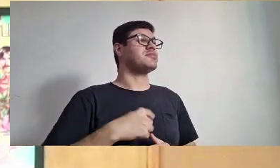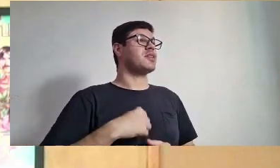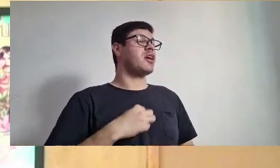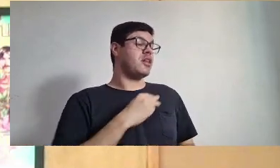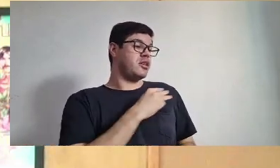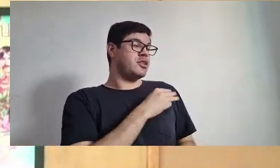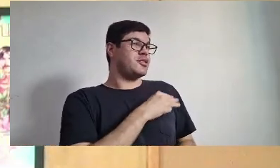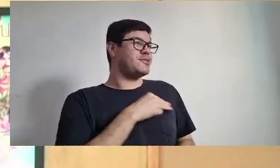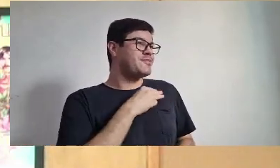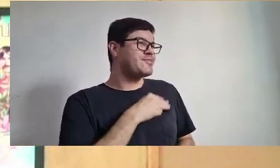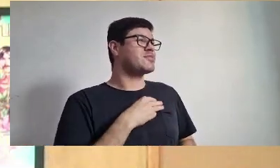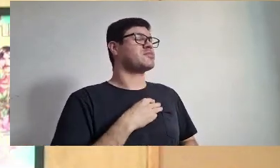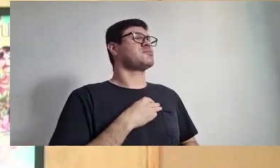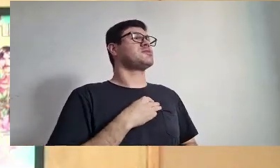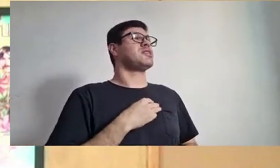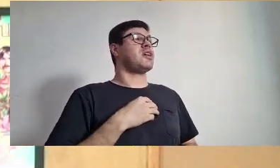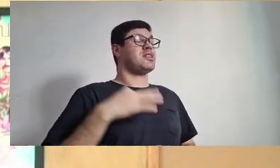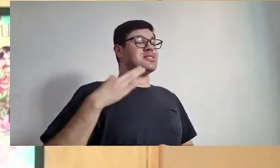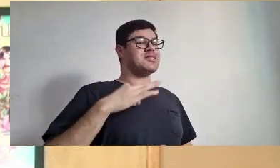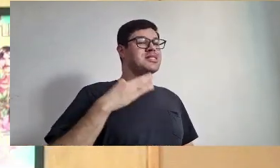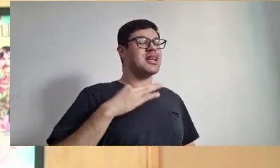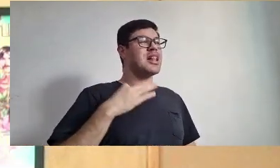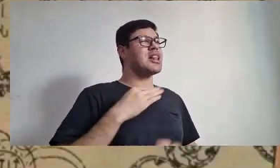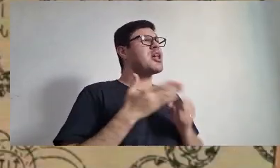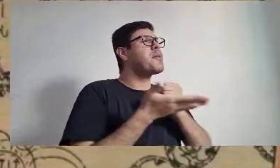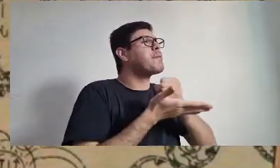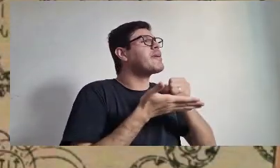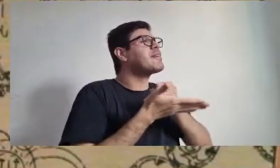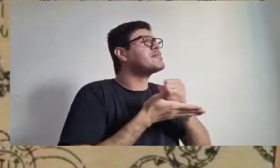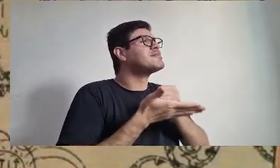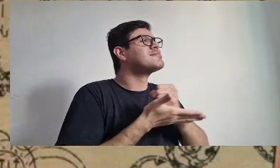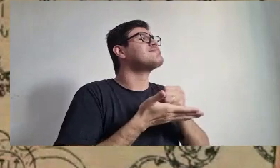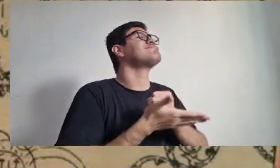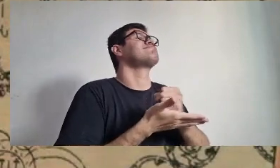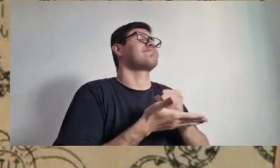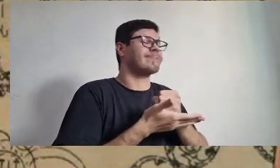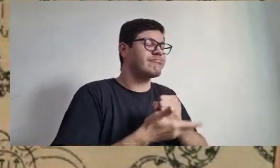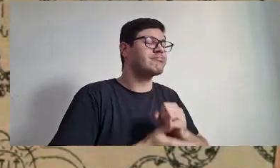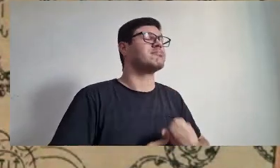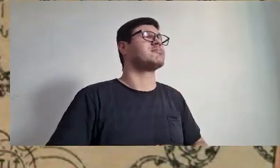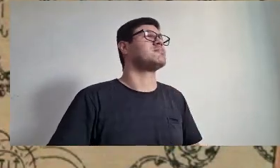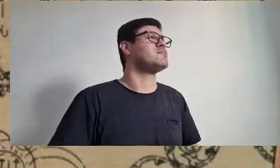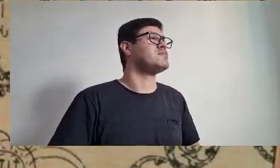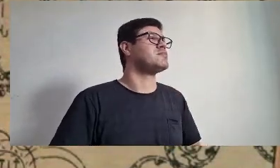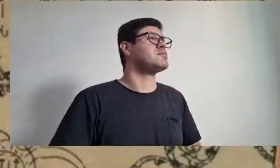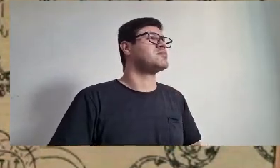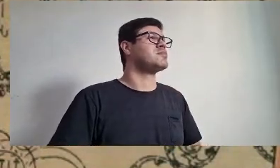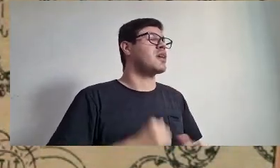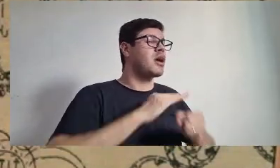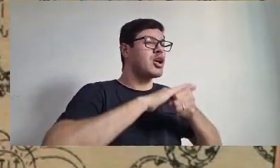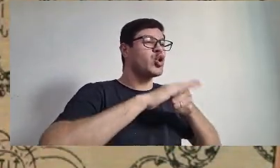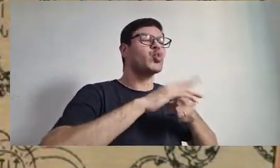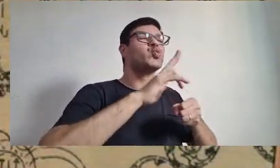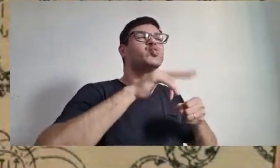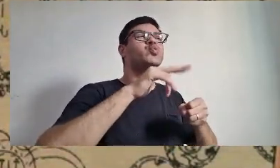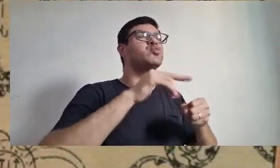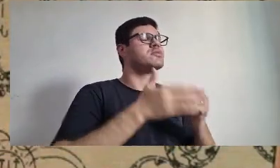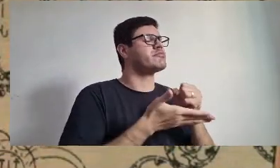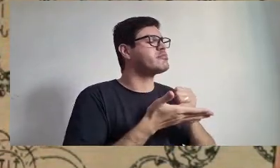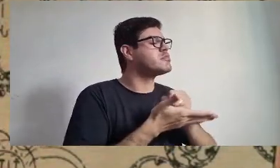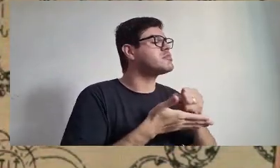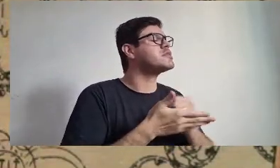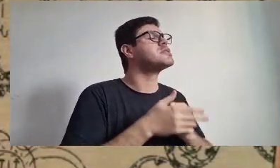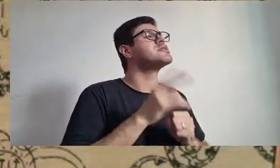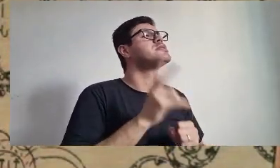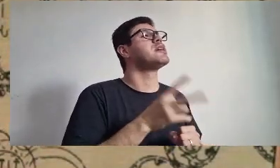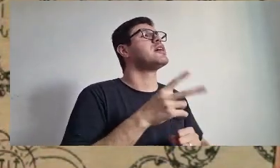um salário mínimo. Nunca passou de um salário mínimo. E aquela vida, muita